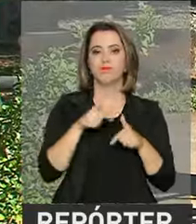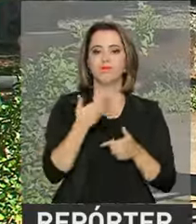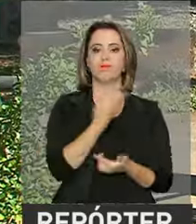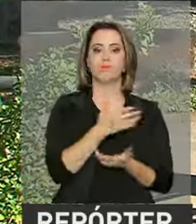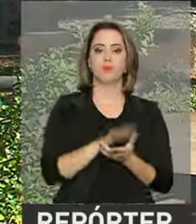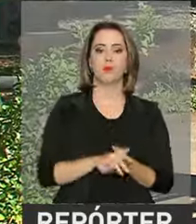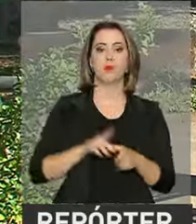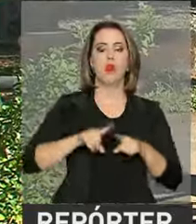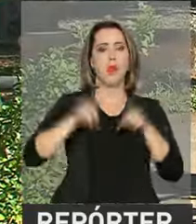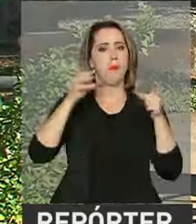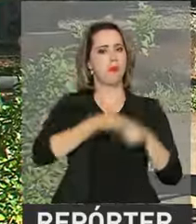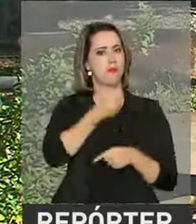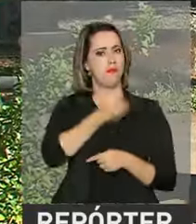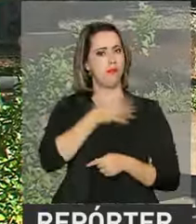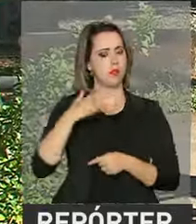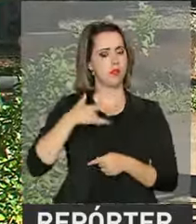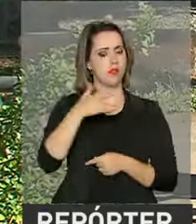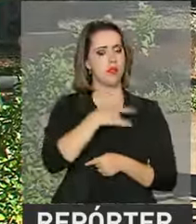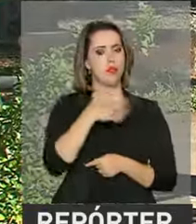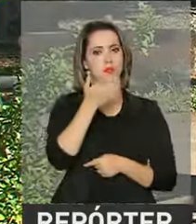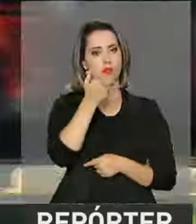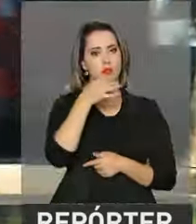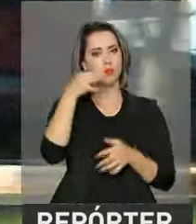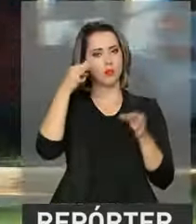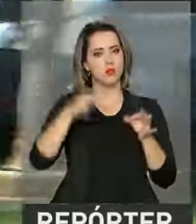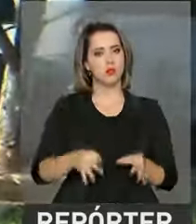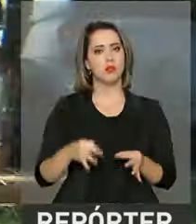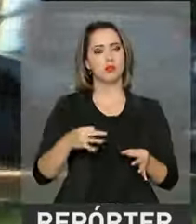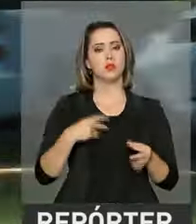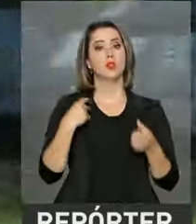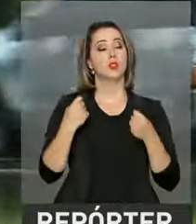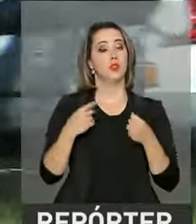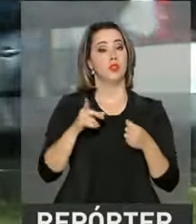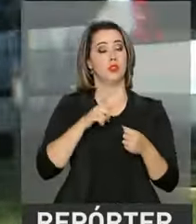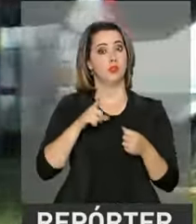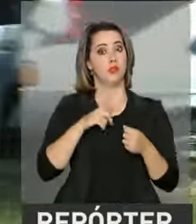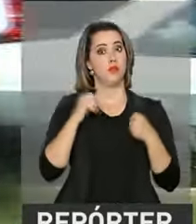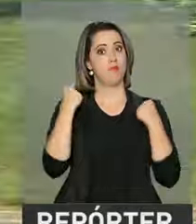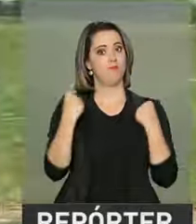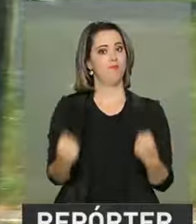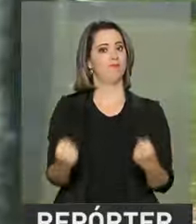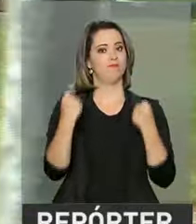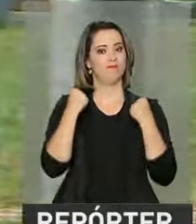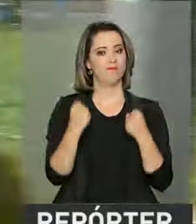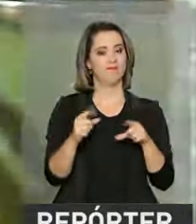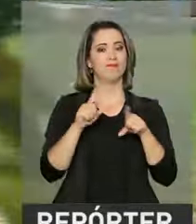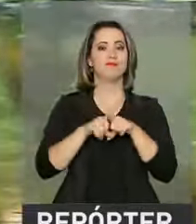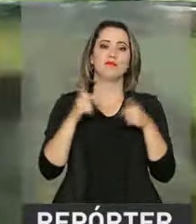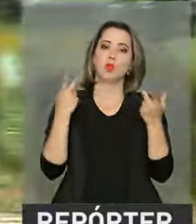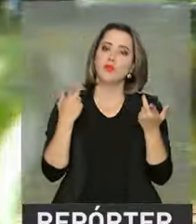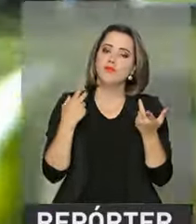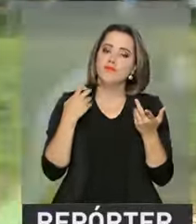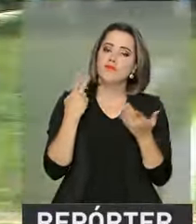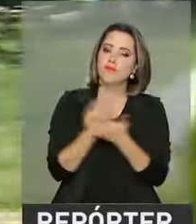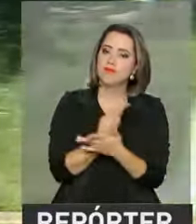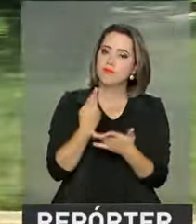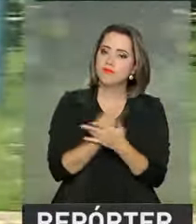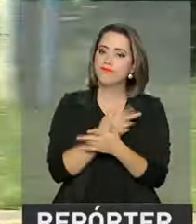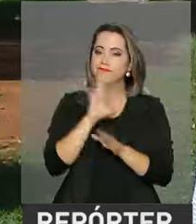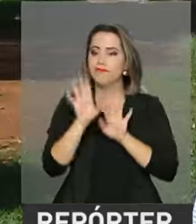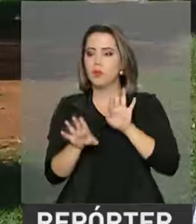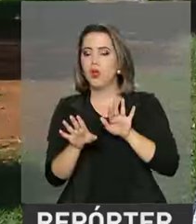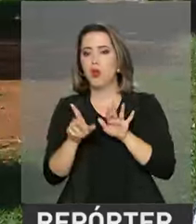manter uma vida saudável com alimentação balanceada e prática de exercícios físicos ainda não é uma realidade para